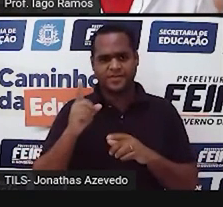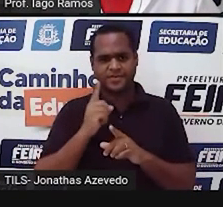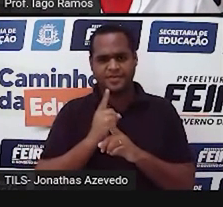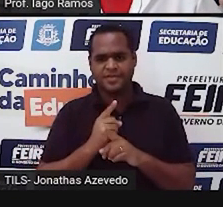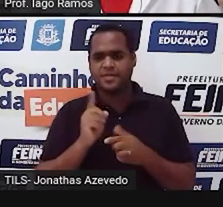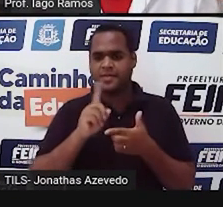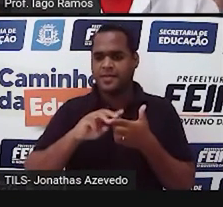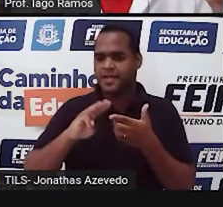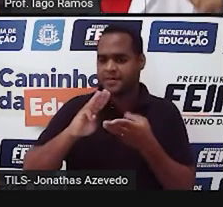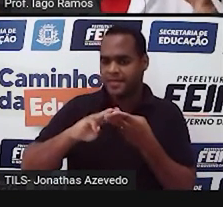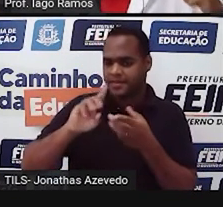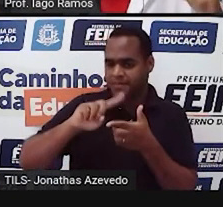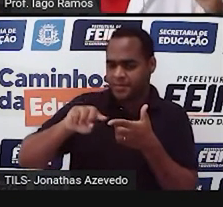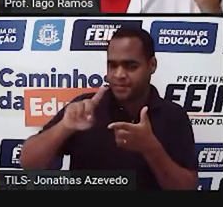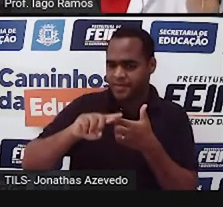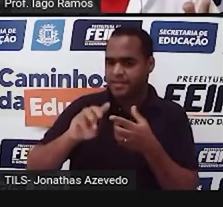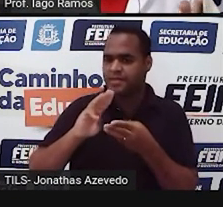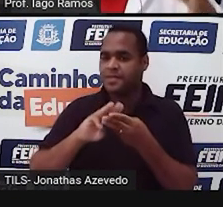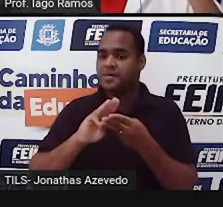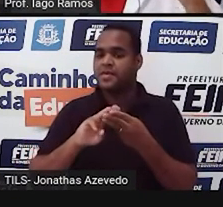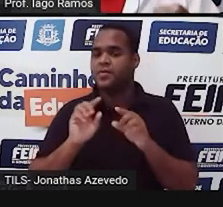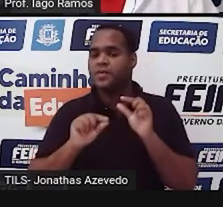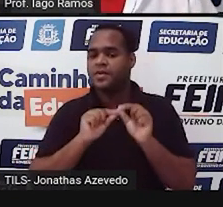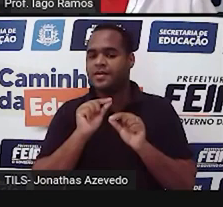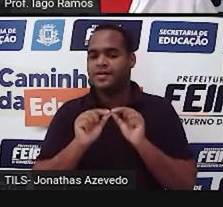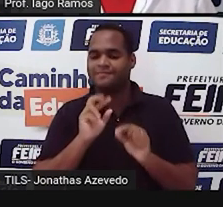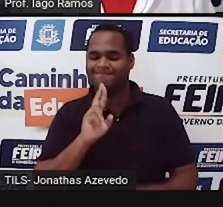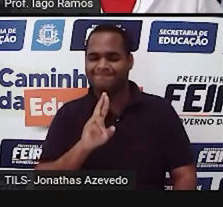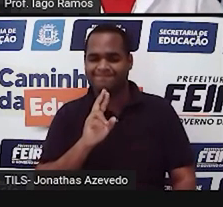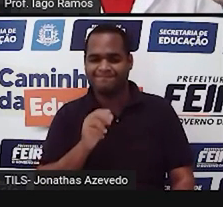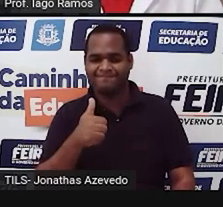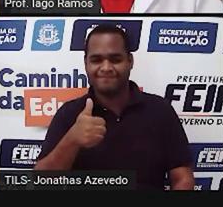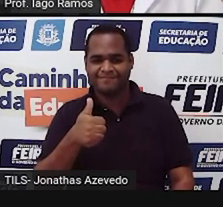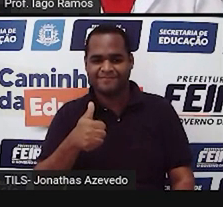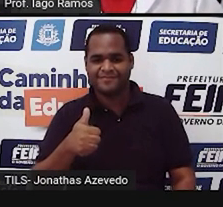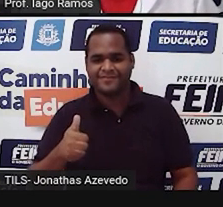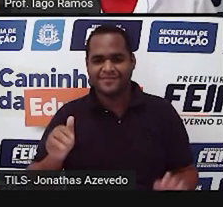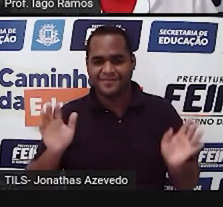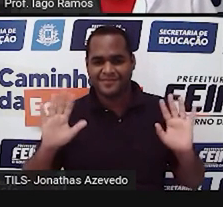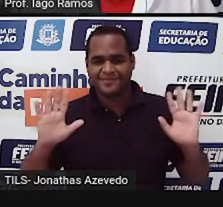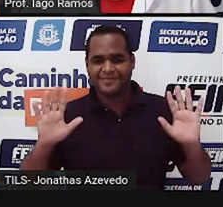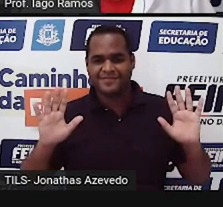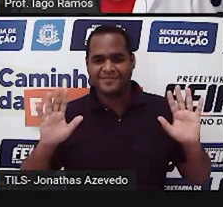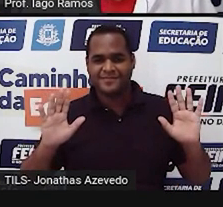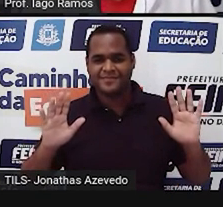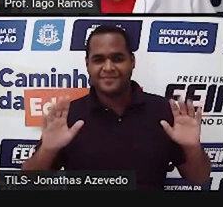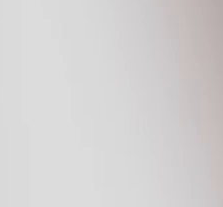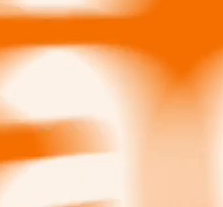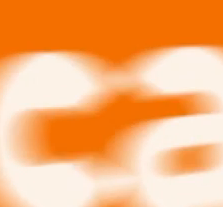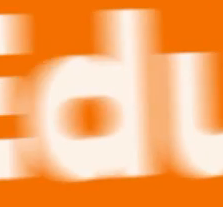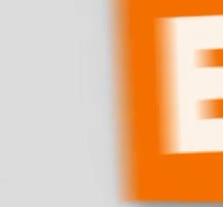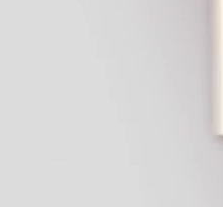matemática não é problema matemática é solução é mais leu